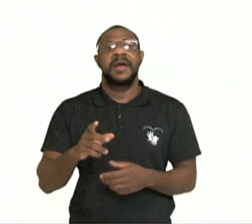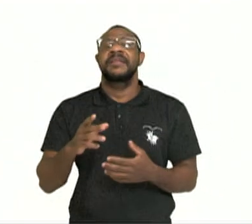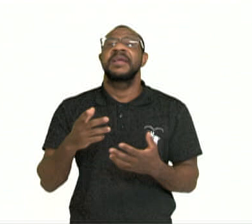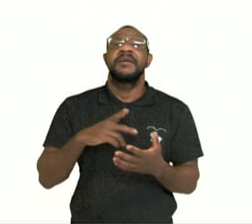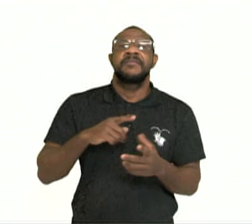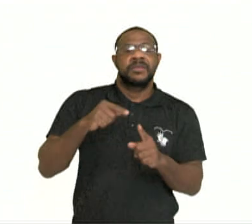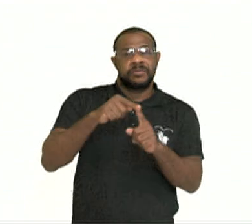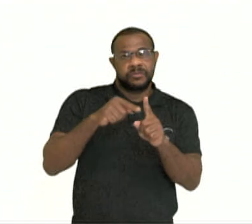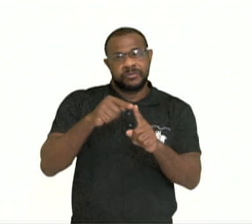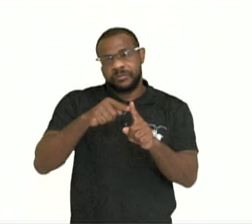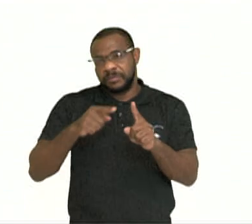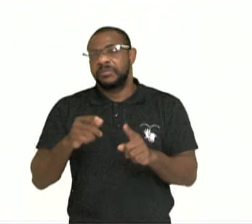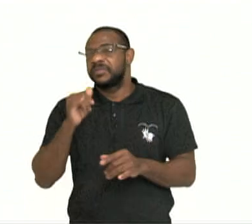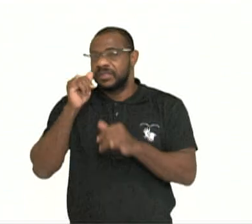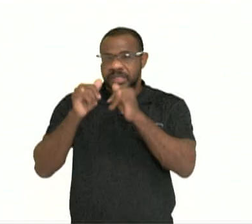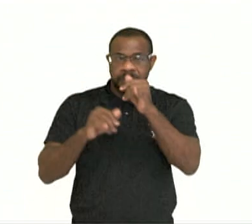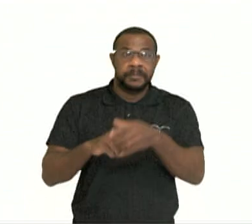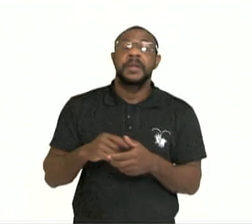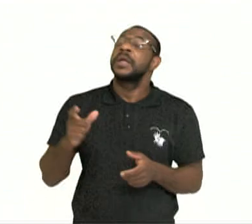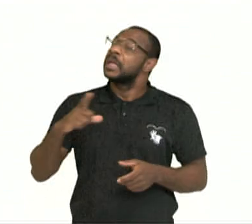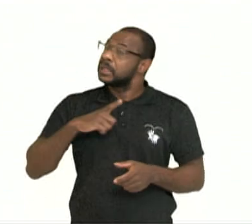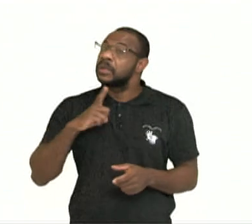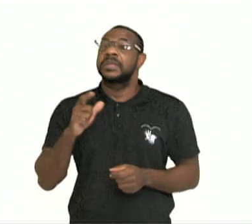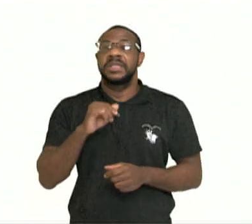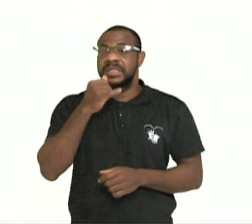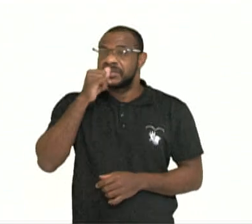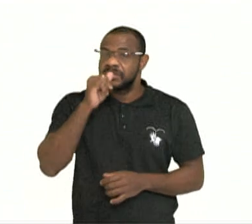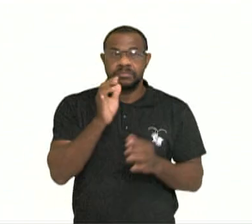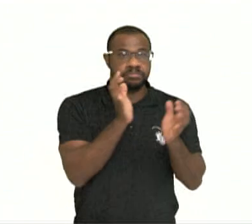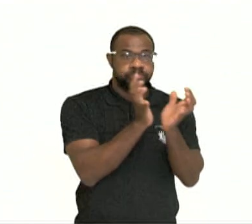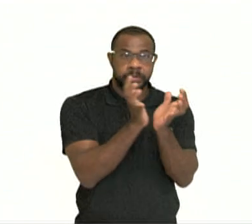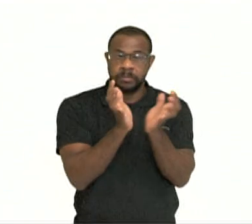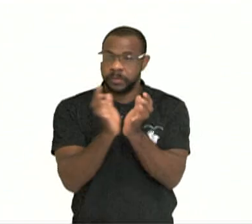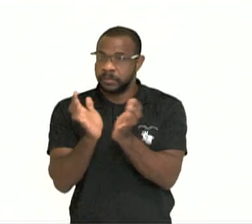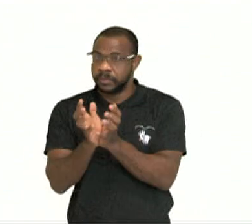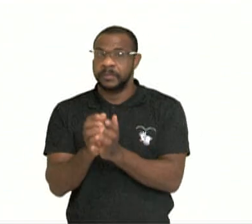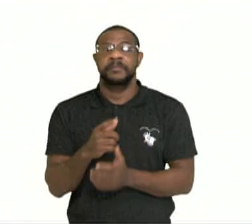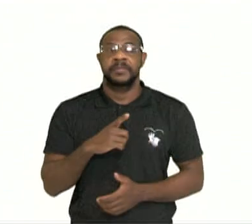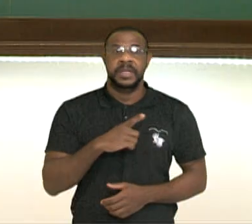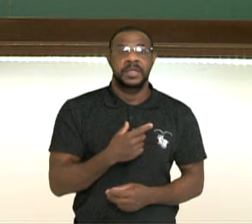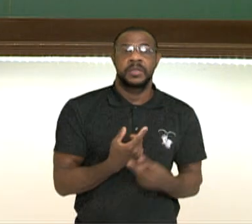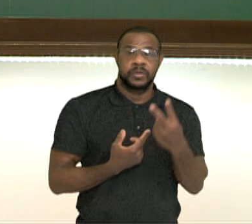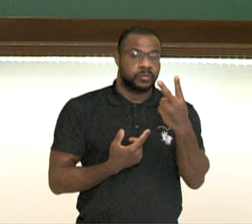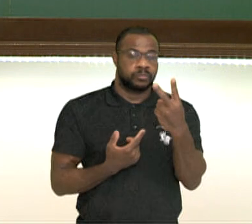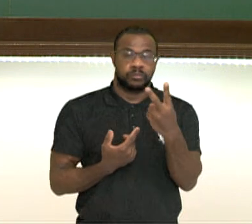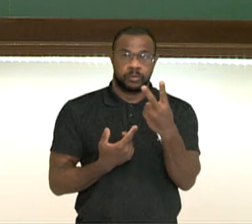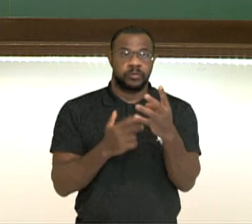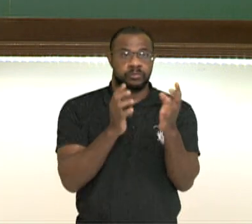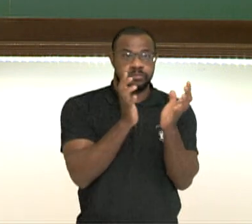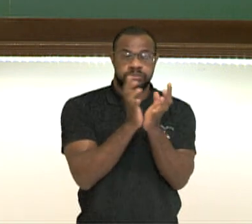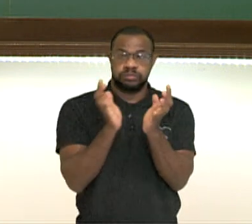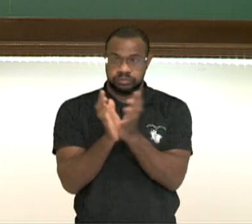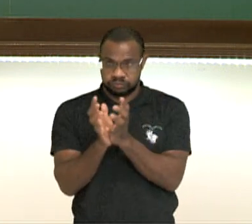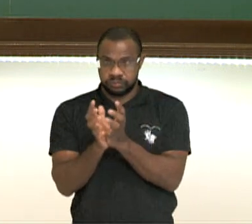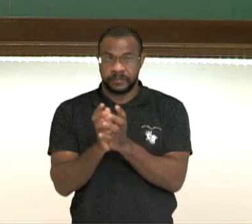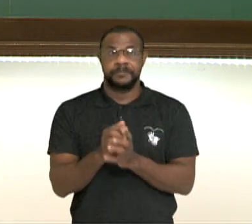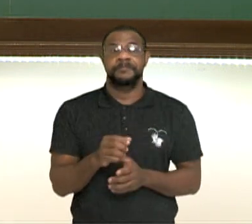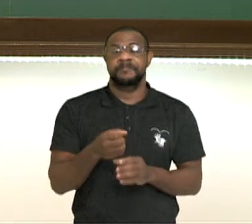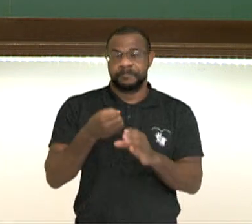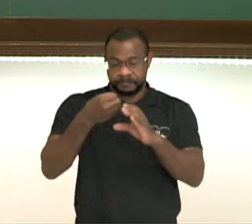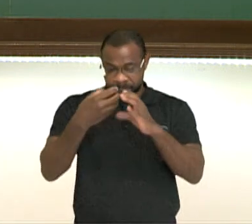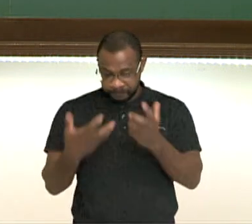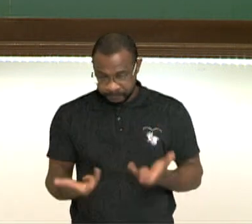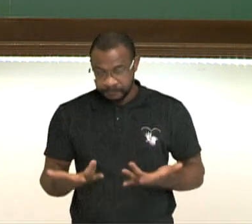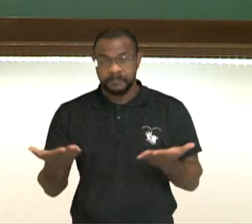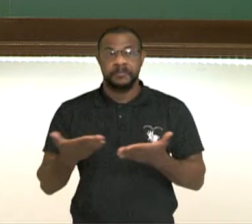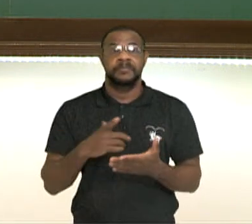aí a gente vai poder classificar as fontes de energia. Quando nós falamos em classificação de fontes de energia, a gente